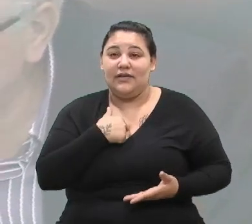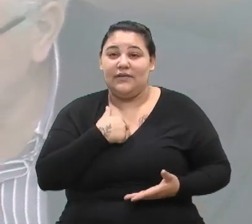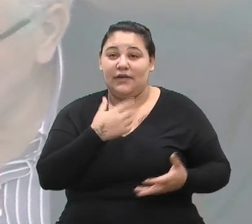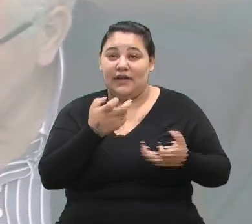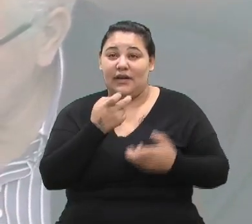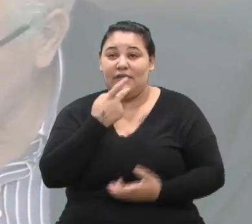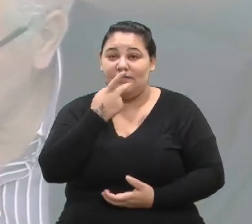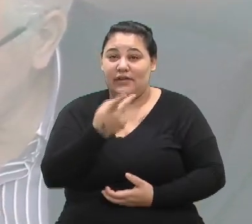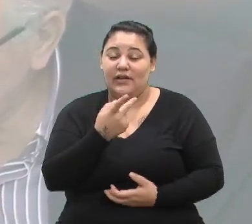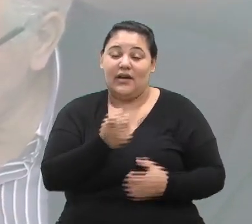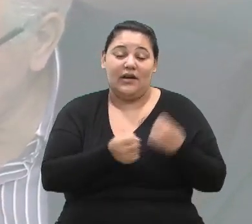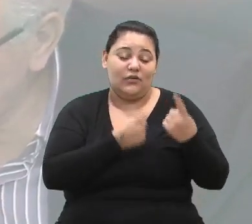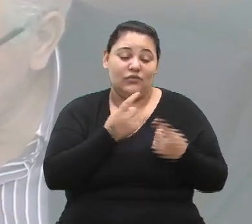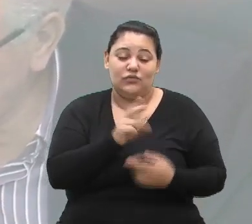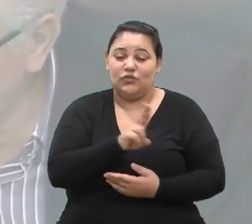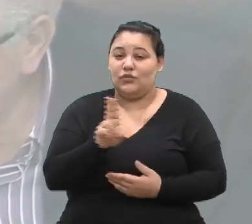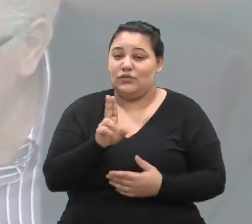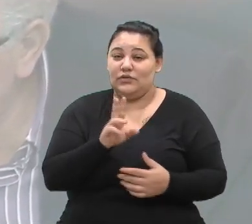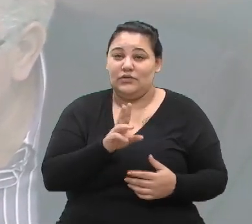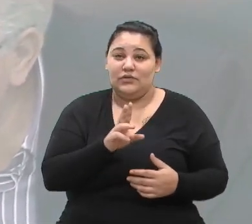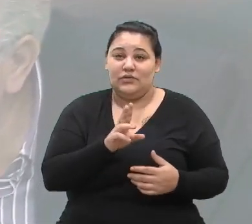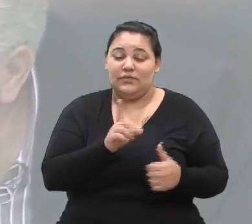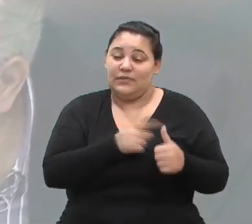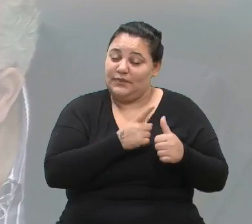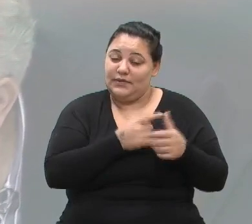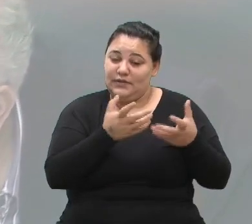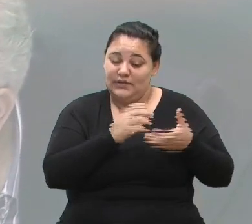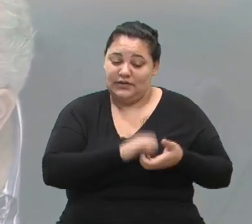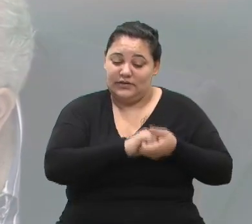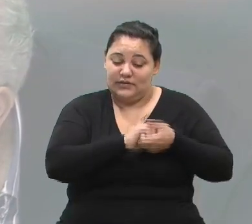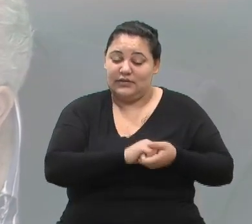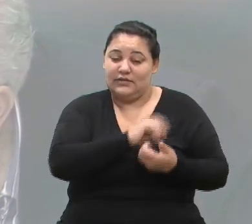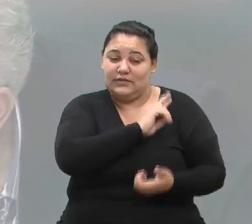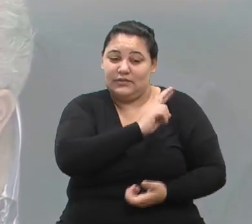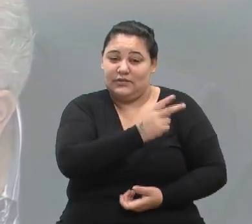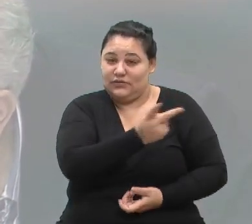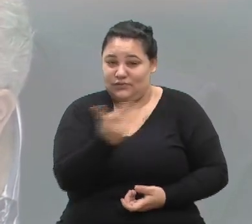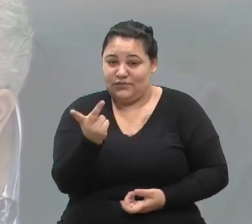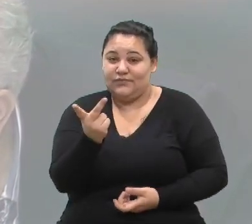falar alguns nomes, primeiramente saudando os representantes das duas entidades que aqui estão.